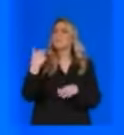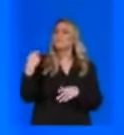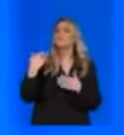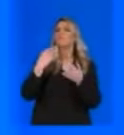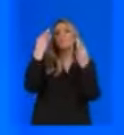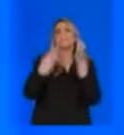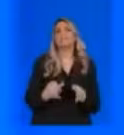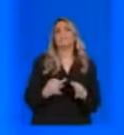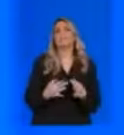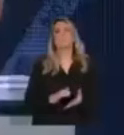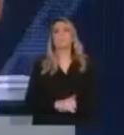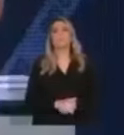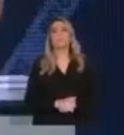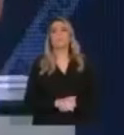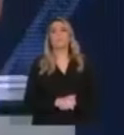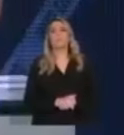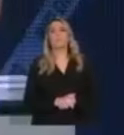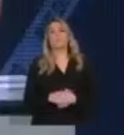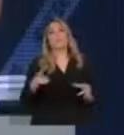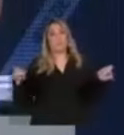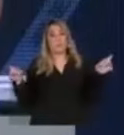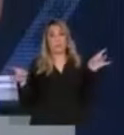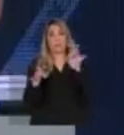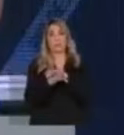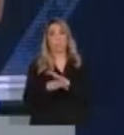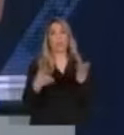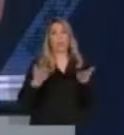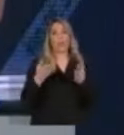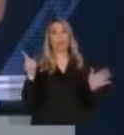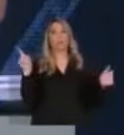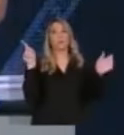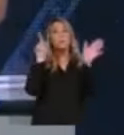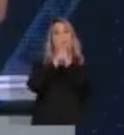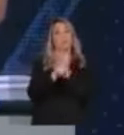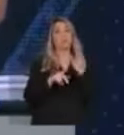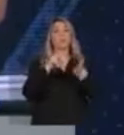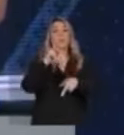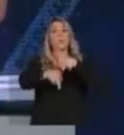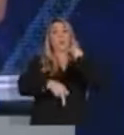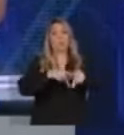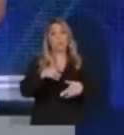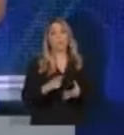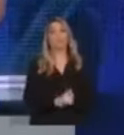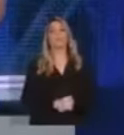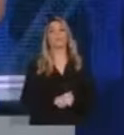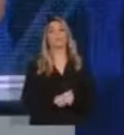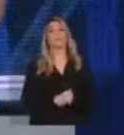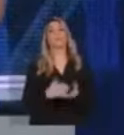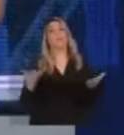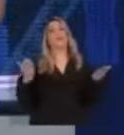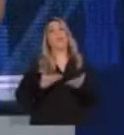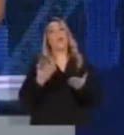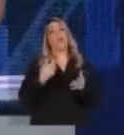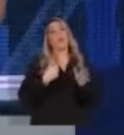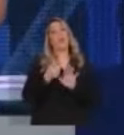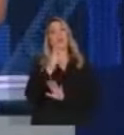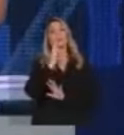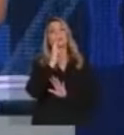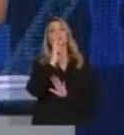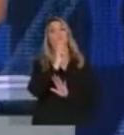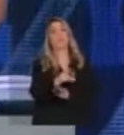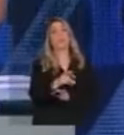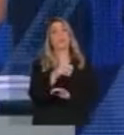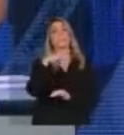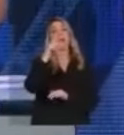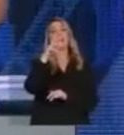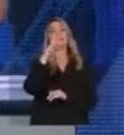feito funcione terminando esta rodada de perguntas da população para os candidatos É a vez de responder o candid